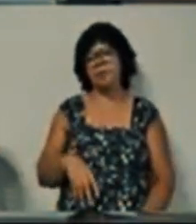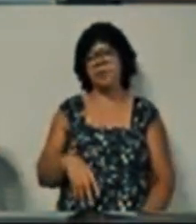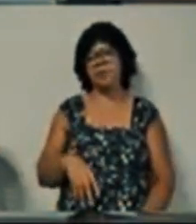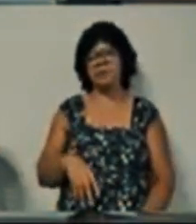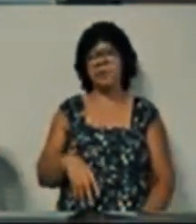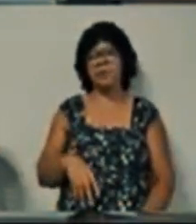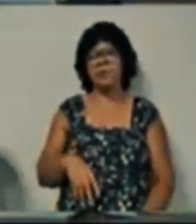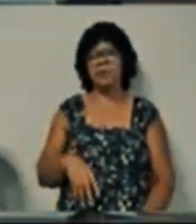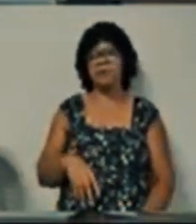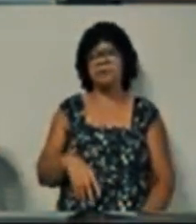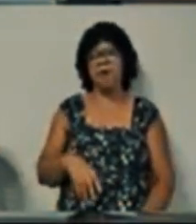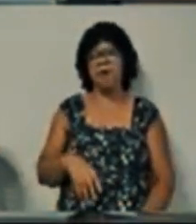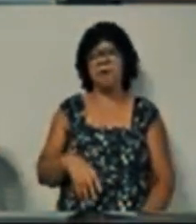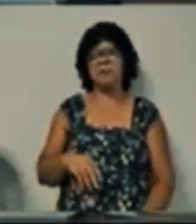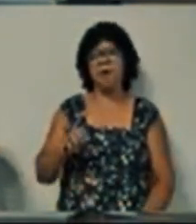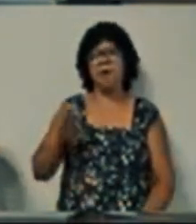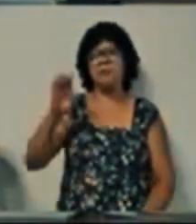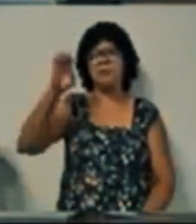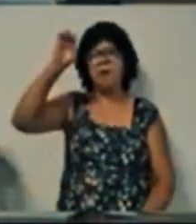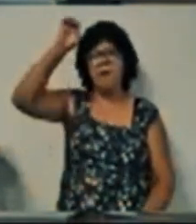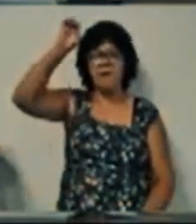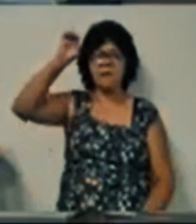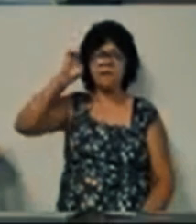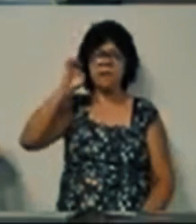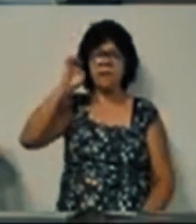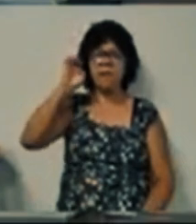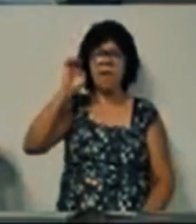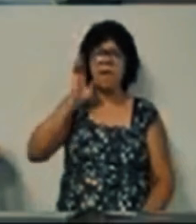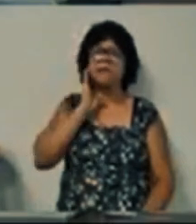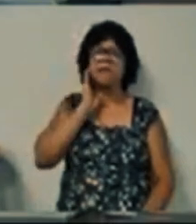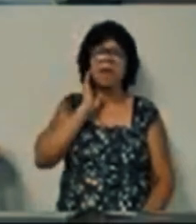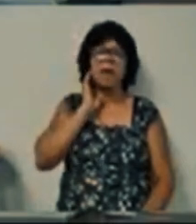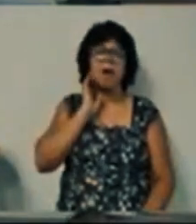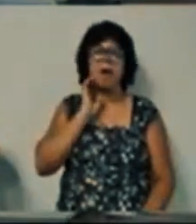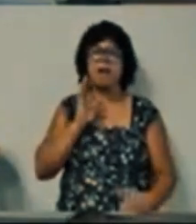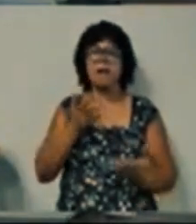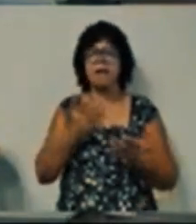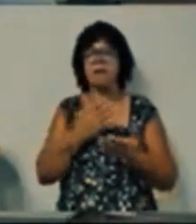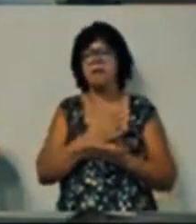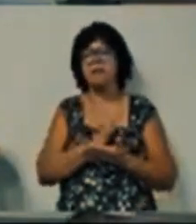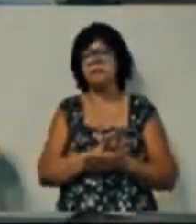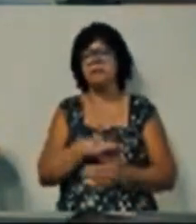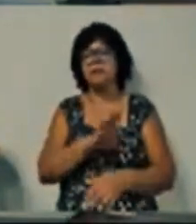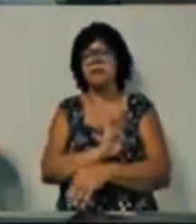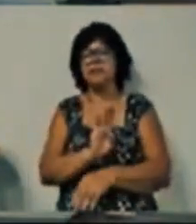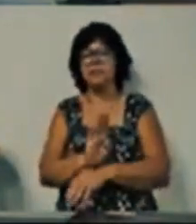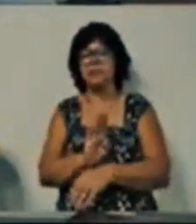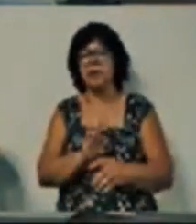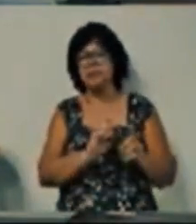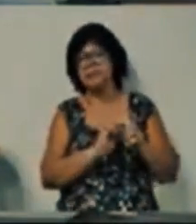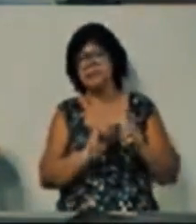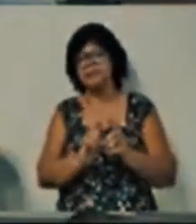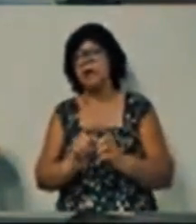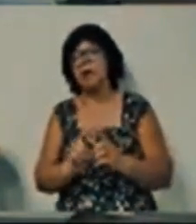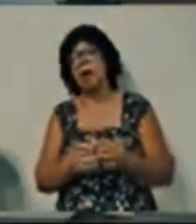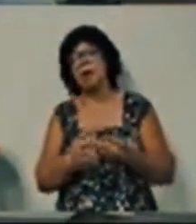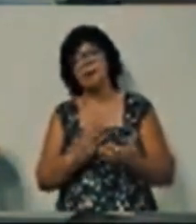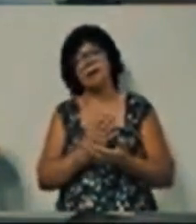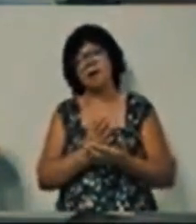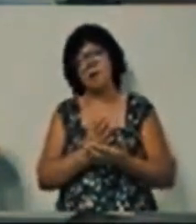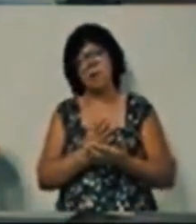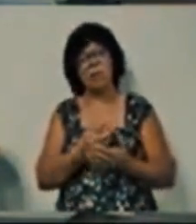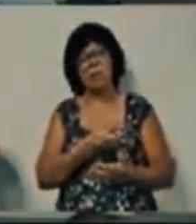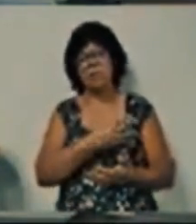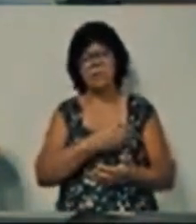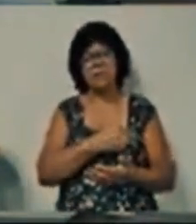a vida da querida irmã e toda a sua família. E uma alegria conhecer os missionários ali da Espanha, que Deus possa